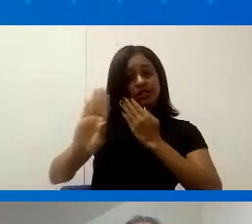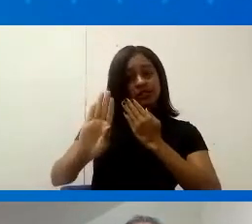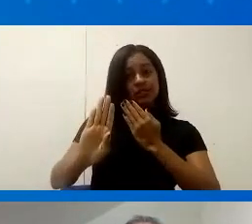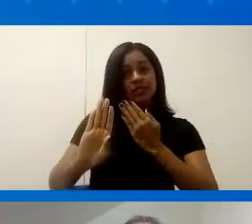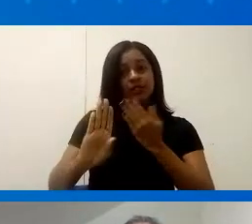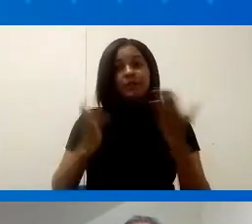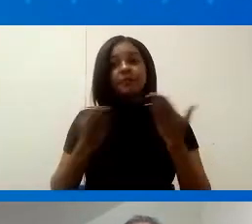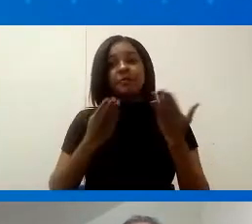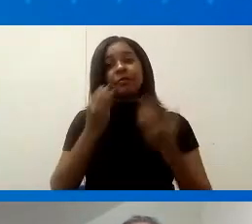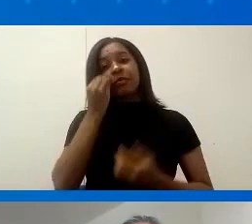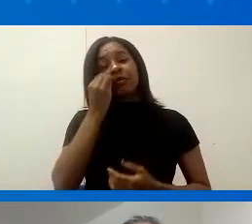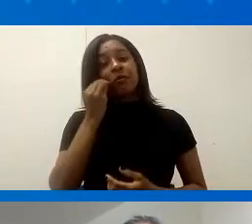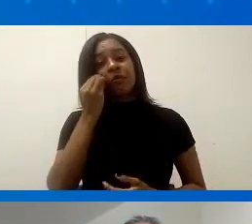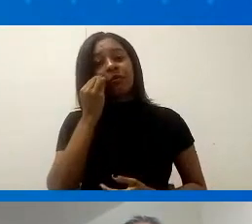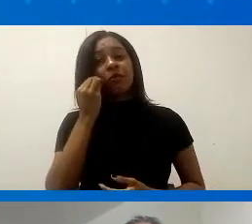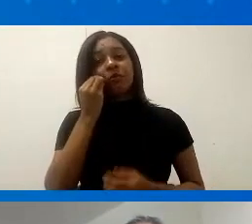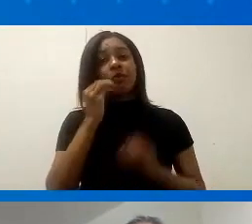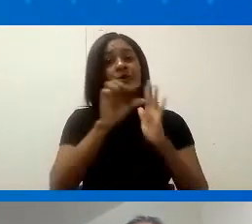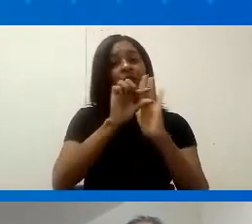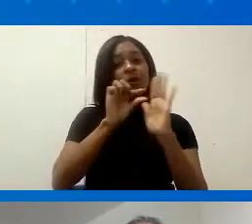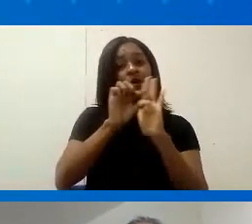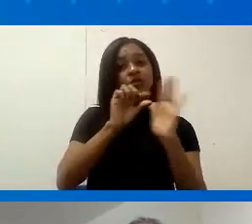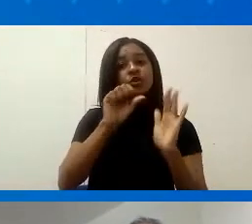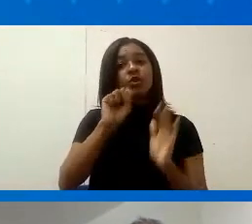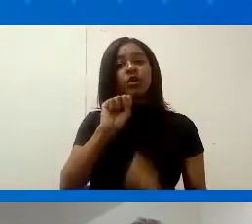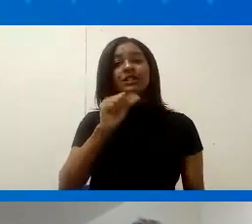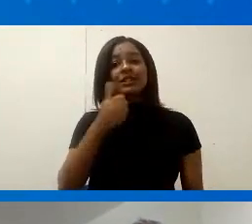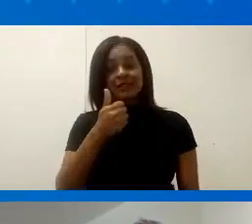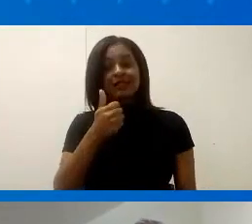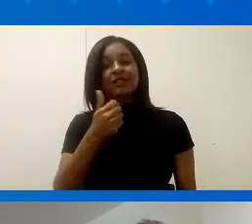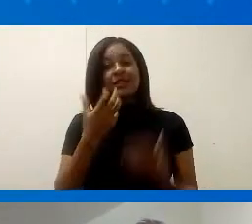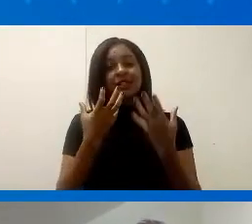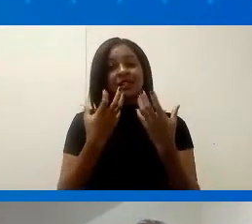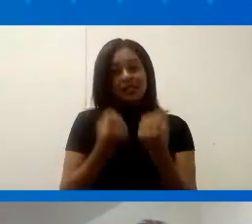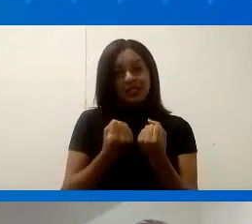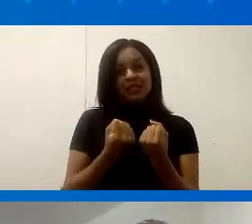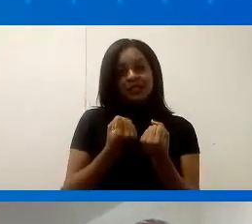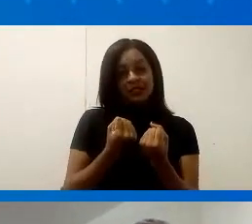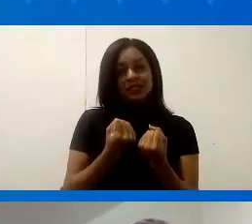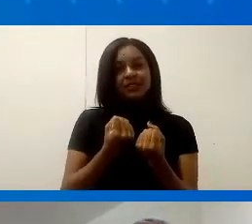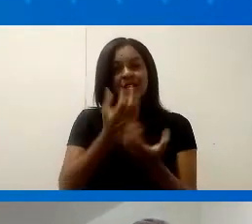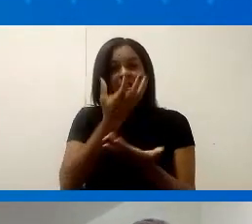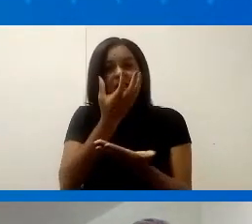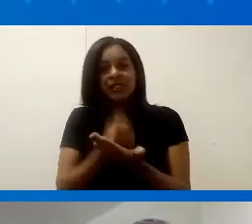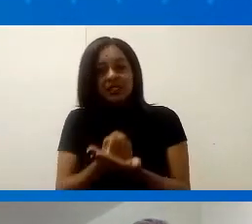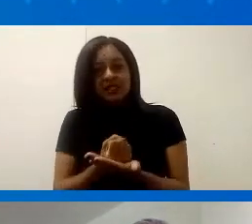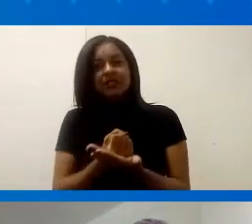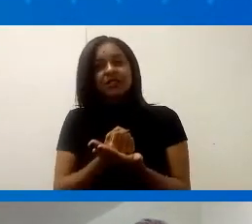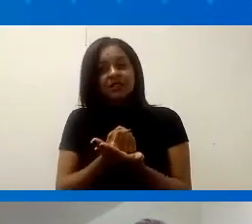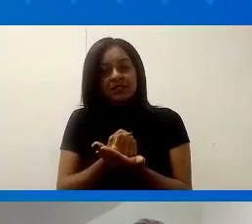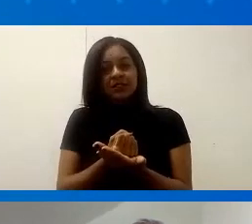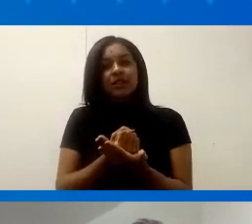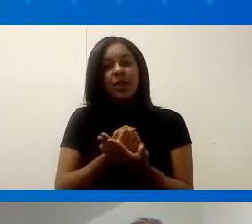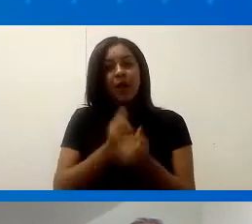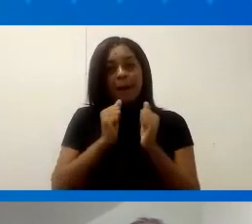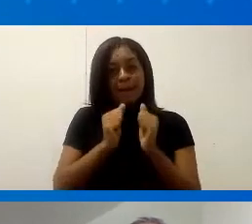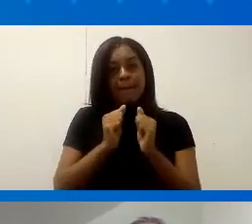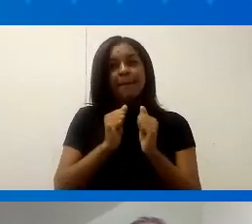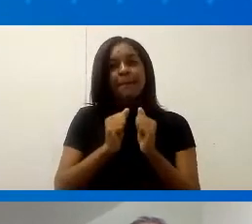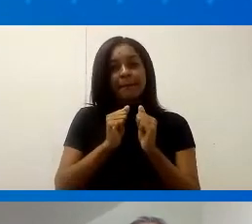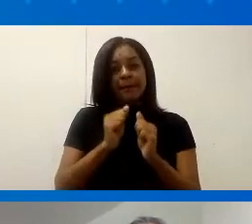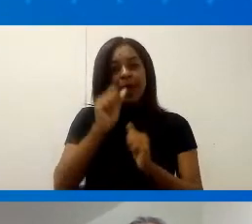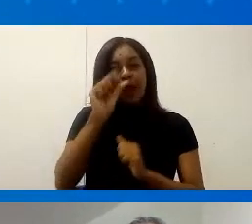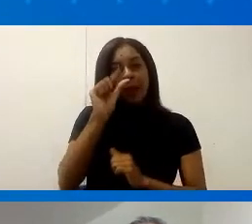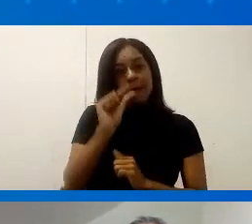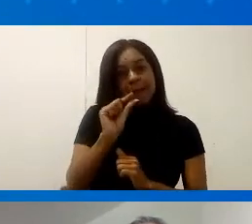MEC considerou o artigo 81 e ele considerava que as instituições poderiam prever pequenas parcelas